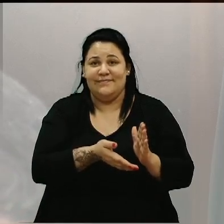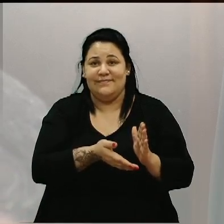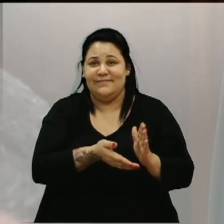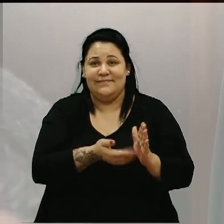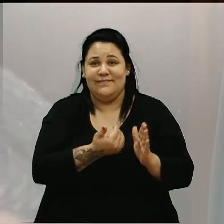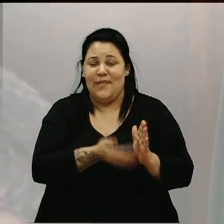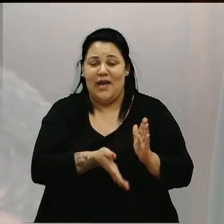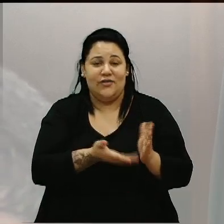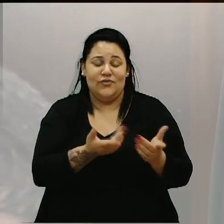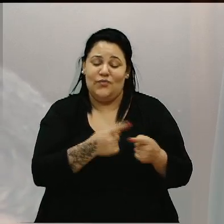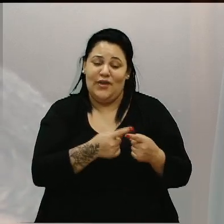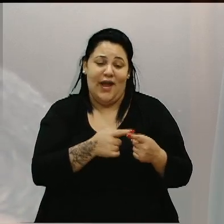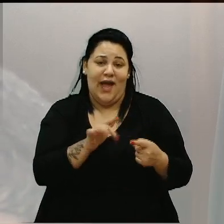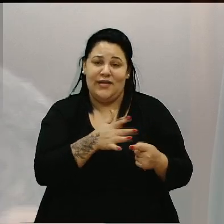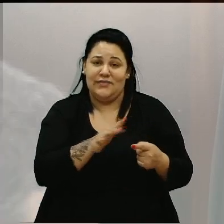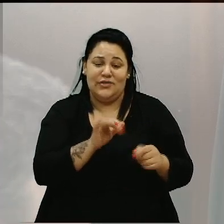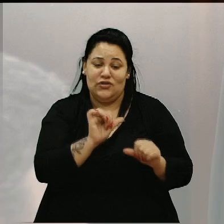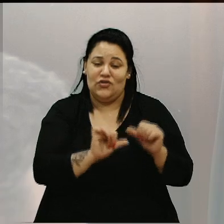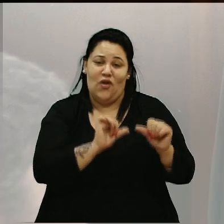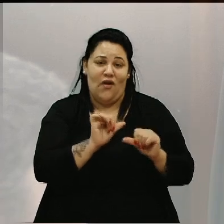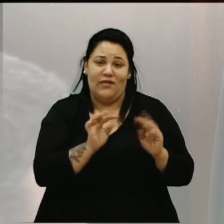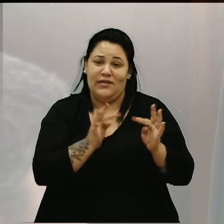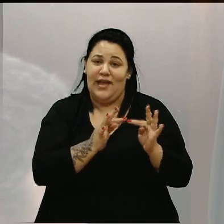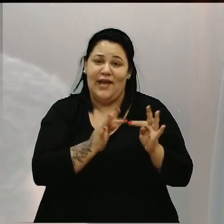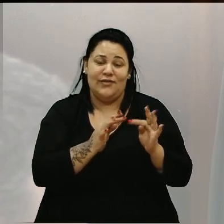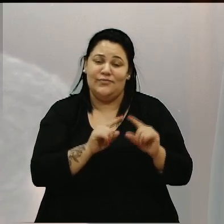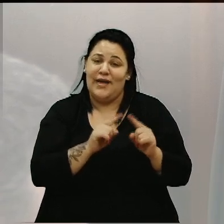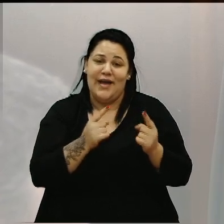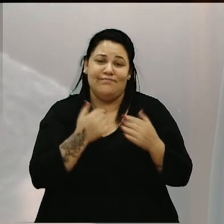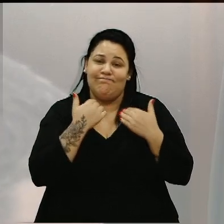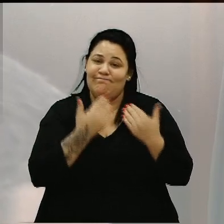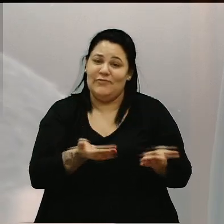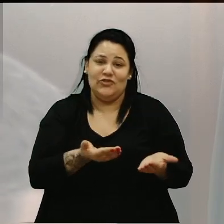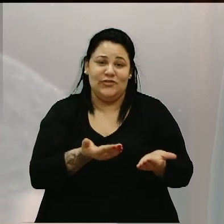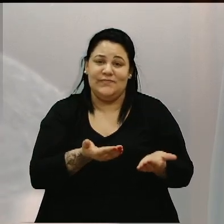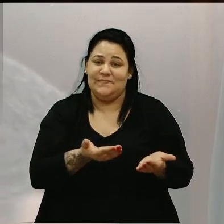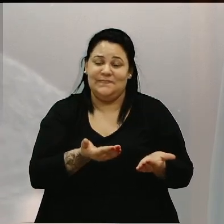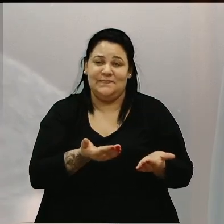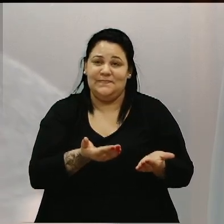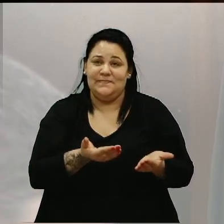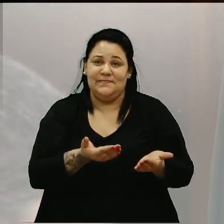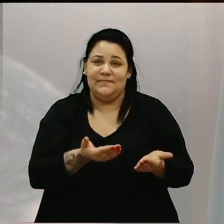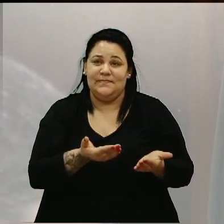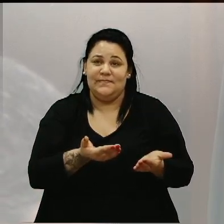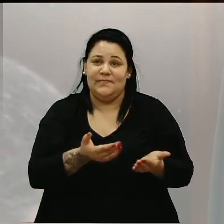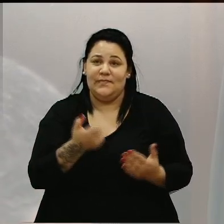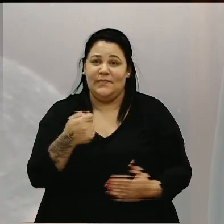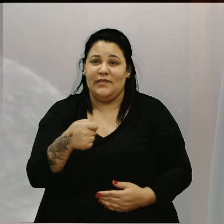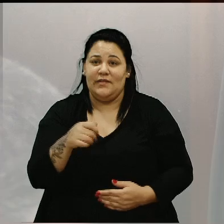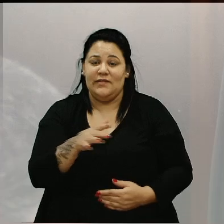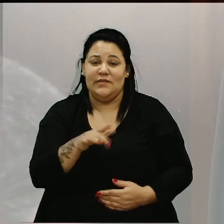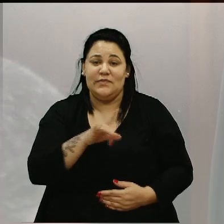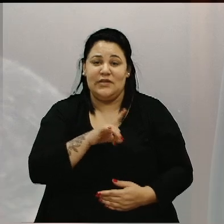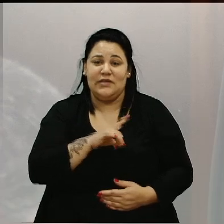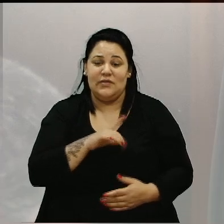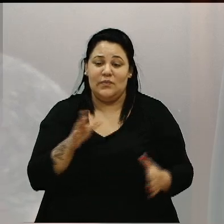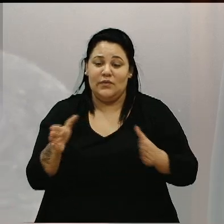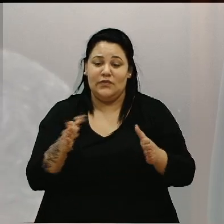porque às vezes se troca de técnico, mas se troca um técnico, às vezes tem uma temporada, né? Então, às vezes, tem que ter a temporada certa,